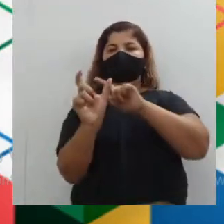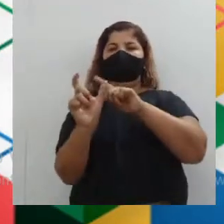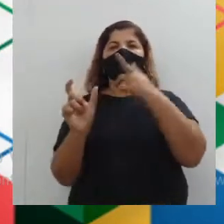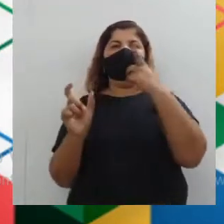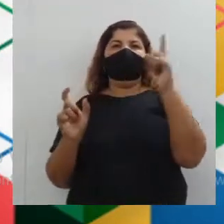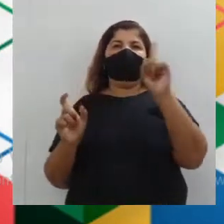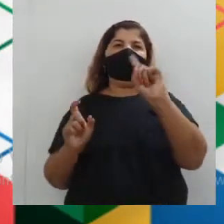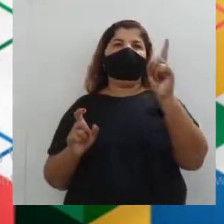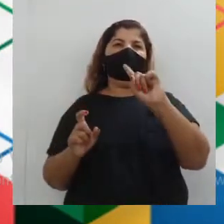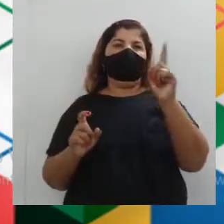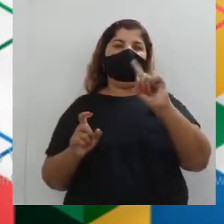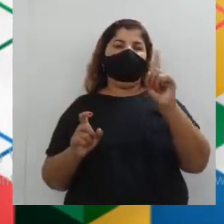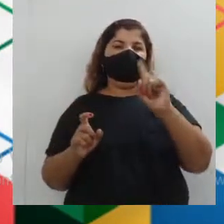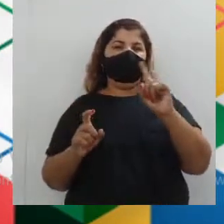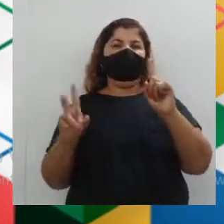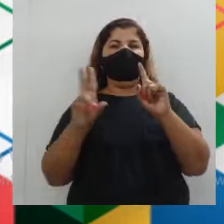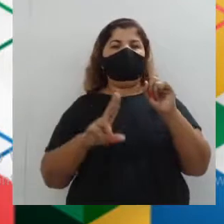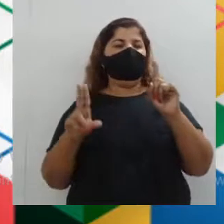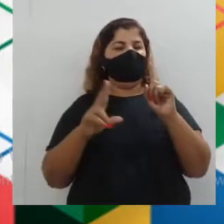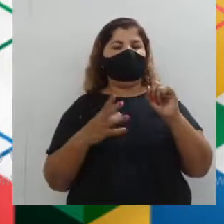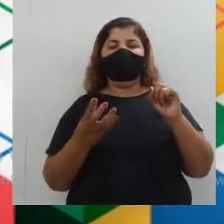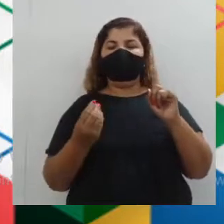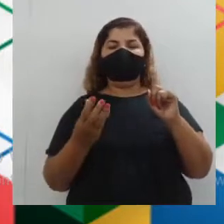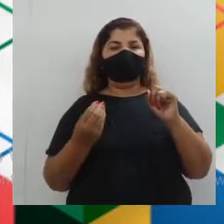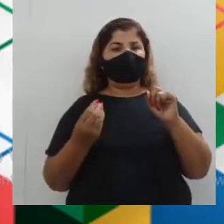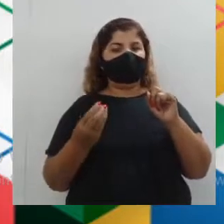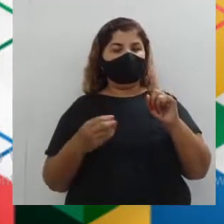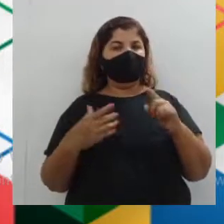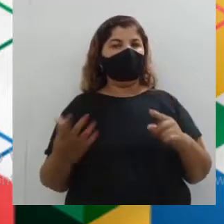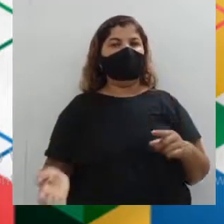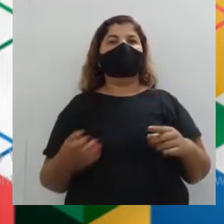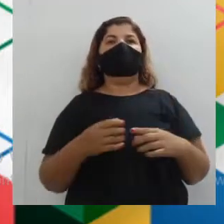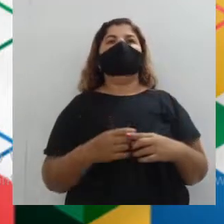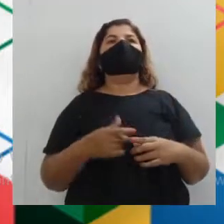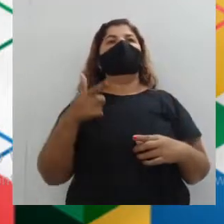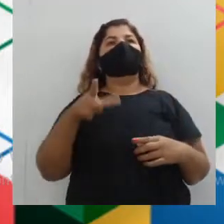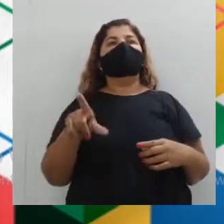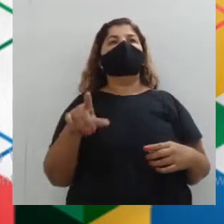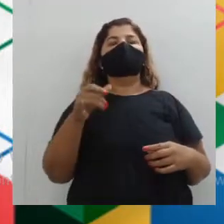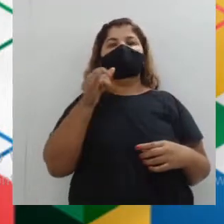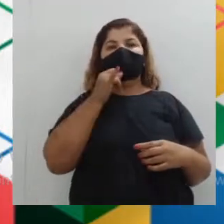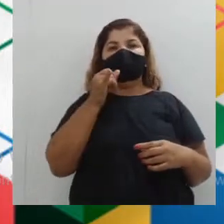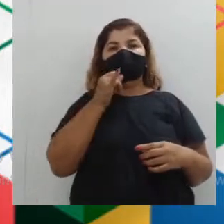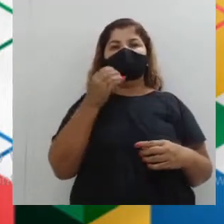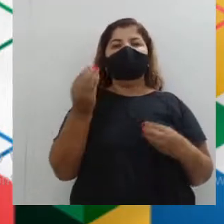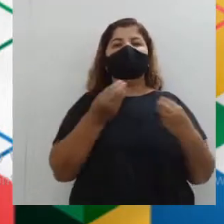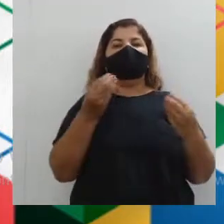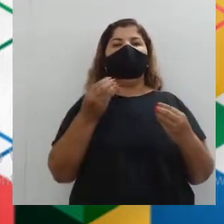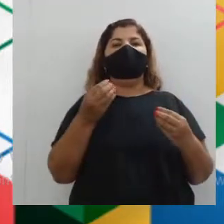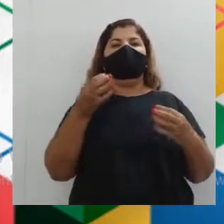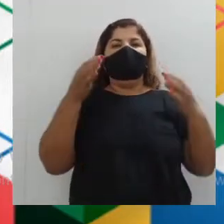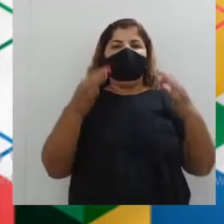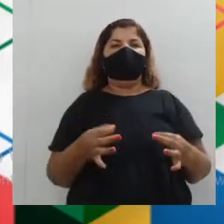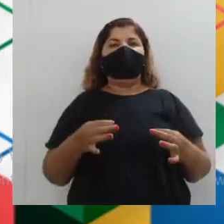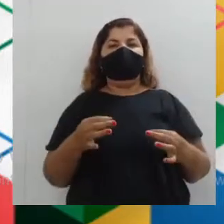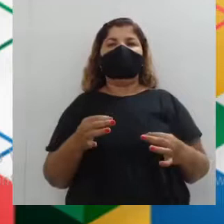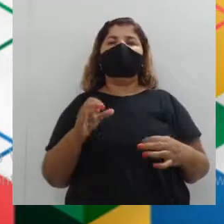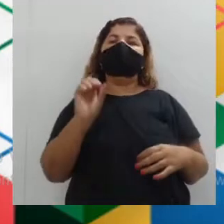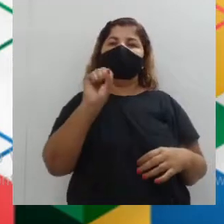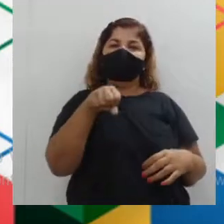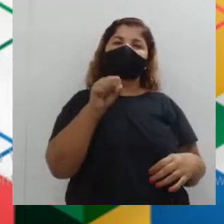não. O advérbio não, ele é muito recorrente. Um outro exemplo de advérbio de afirmação é o sim,